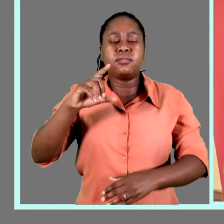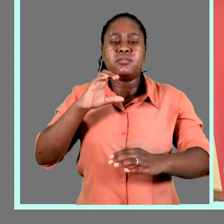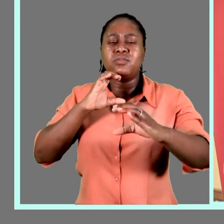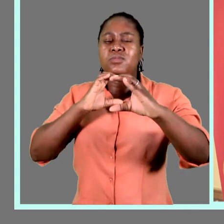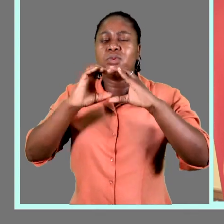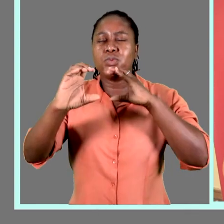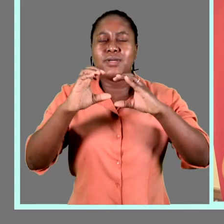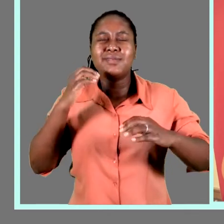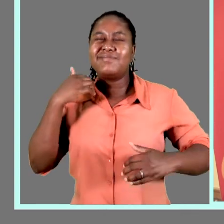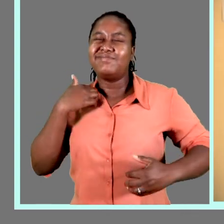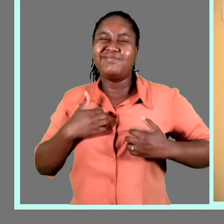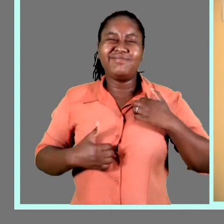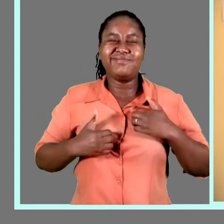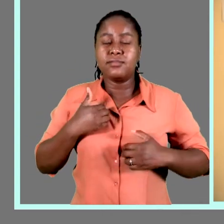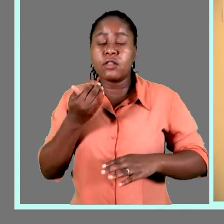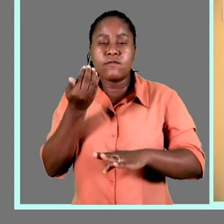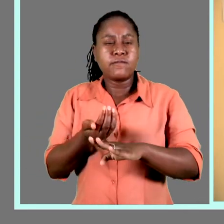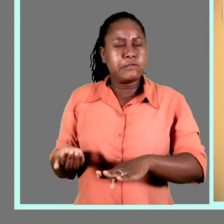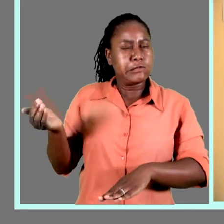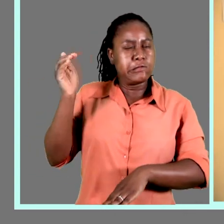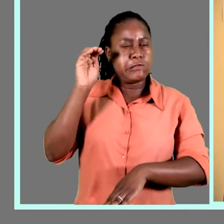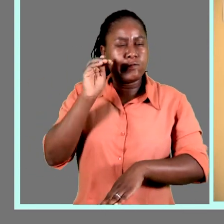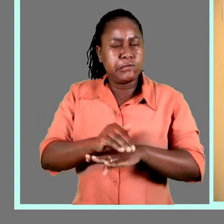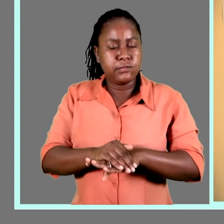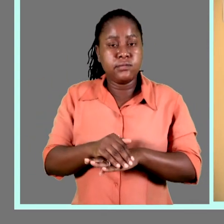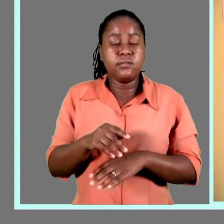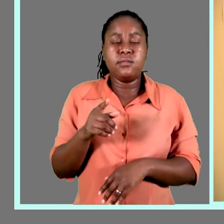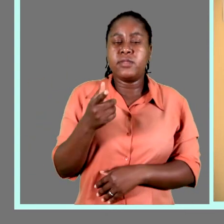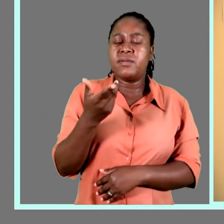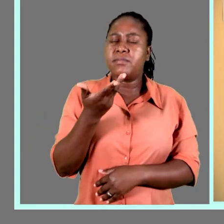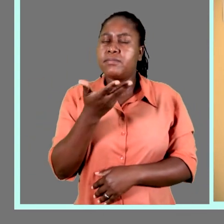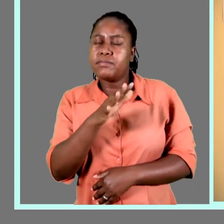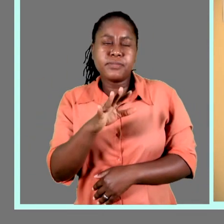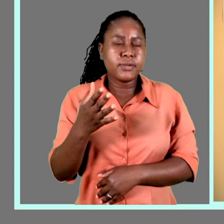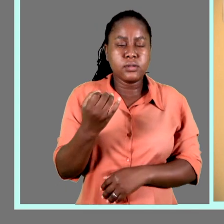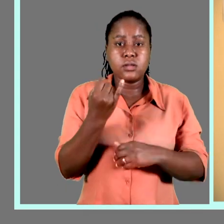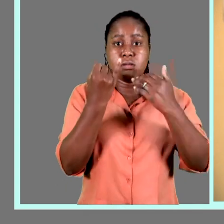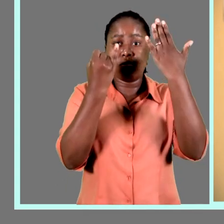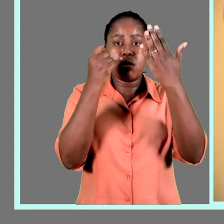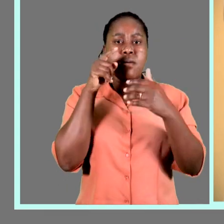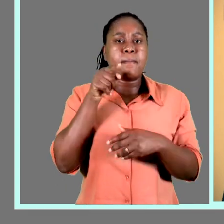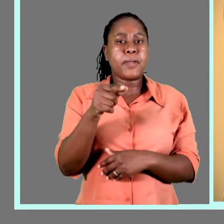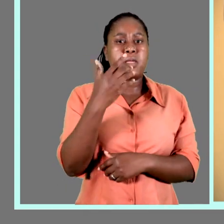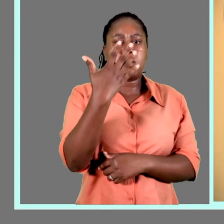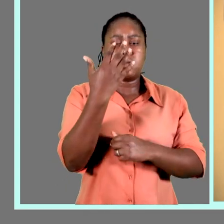de Violência, no Comando-Geral da PRM, processou